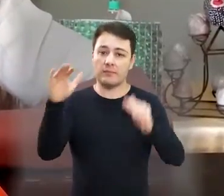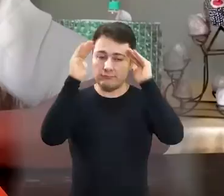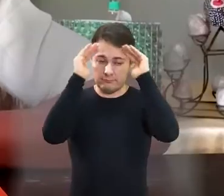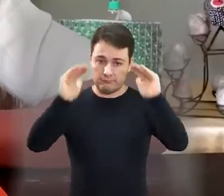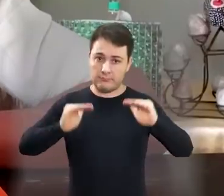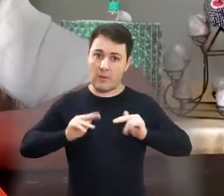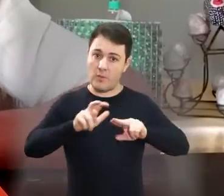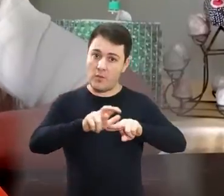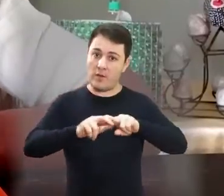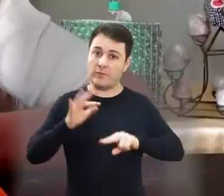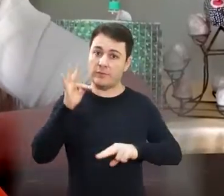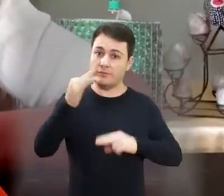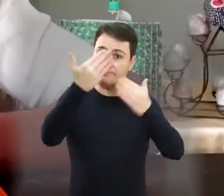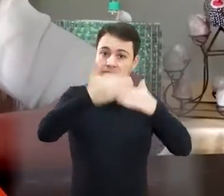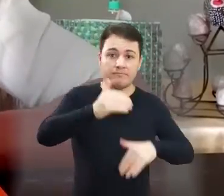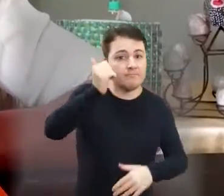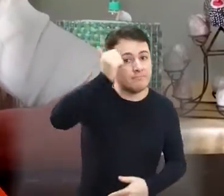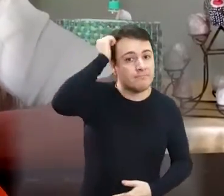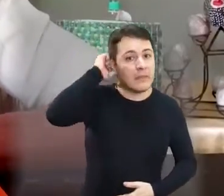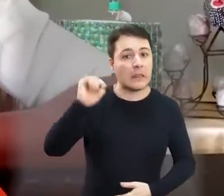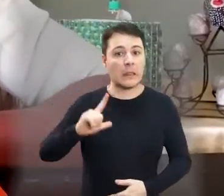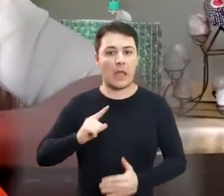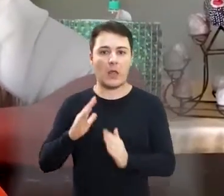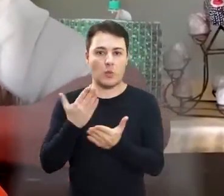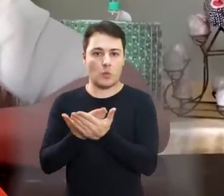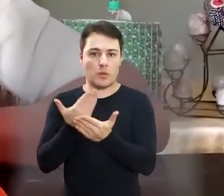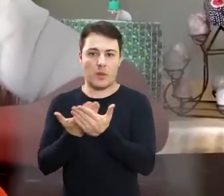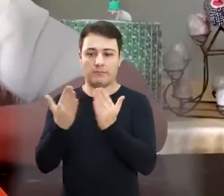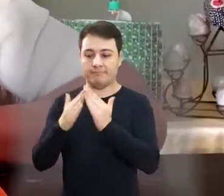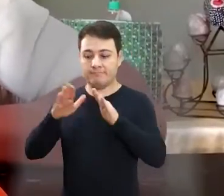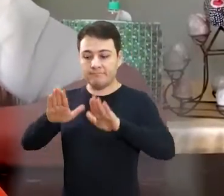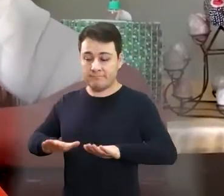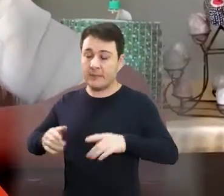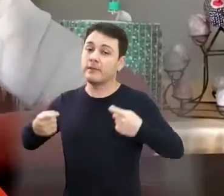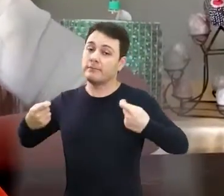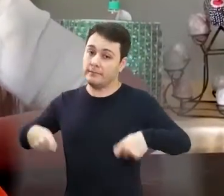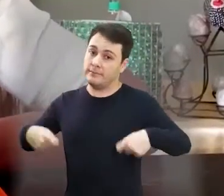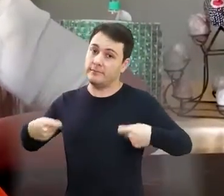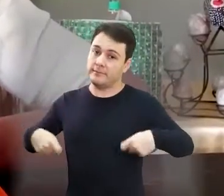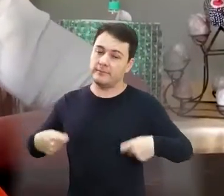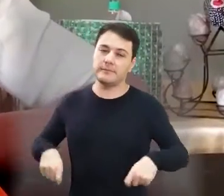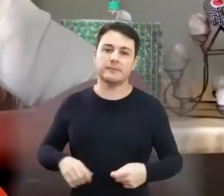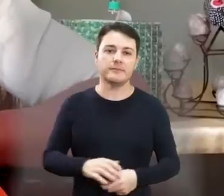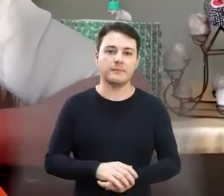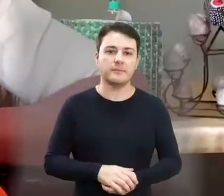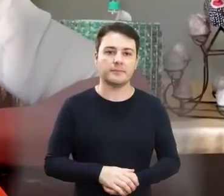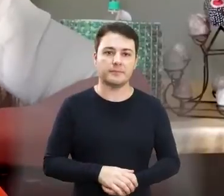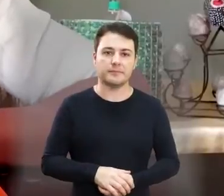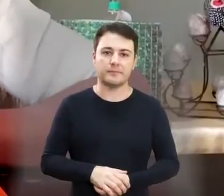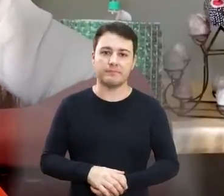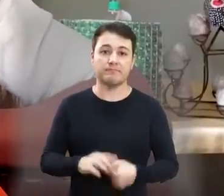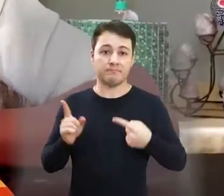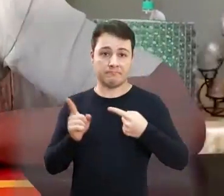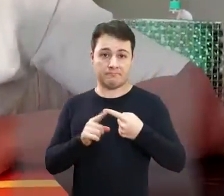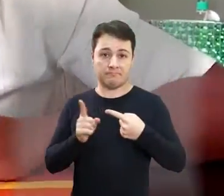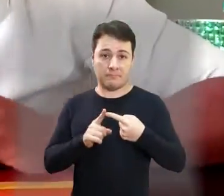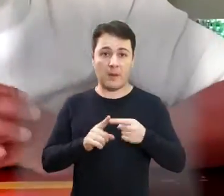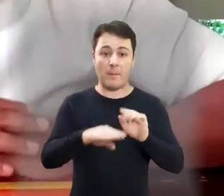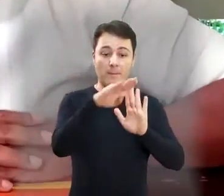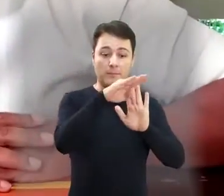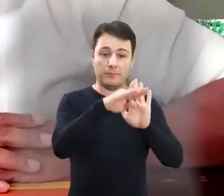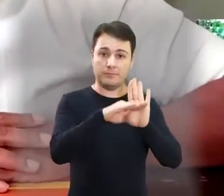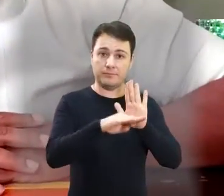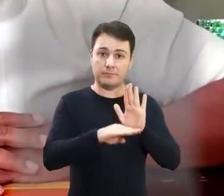relevantes para você começar a ter um norte sobre o que fazer em um ano de vestibular e na qual você precisa estudar em casa. O primeiro